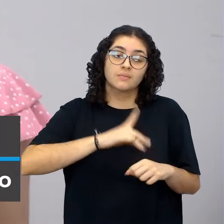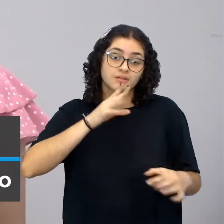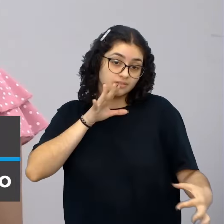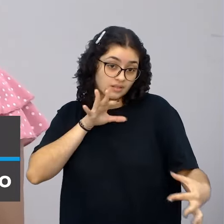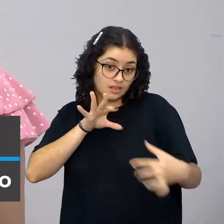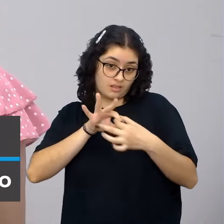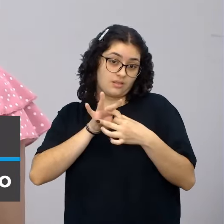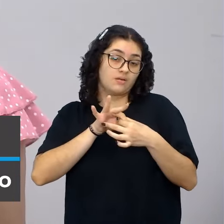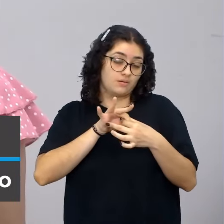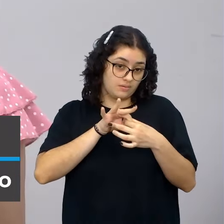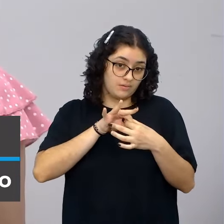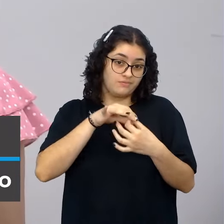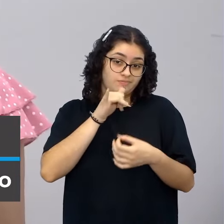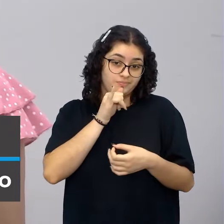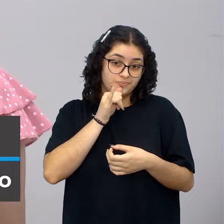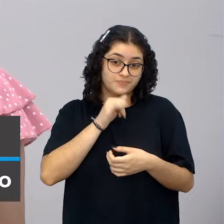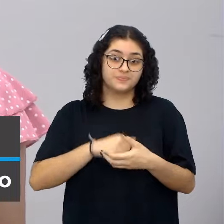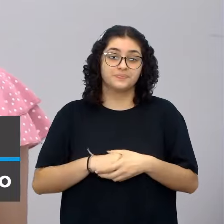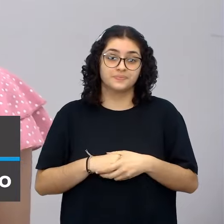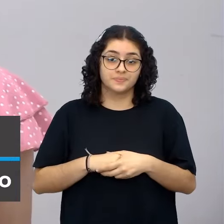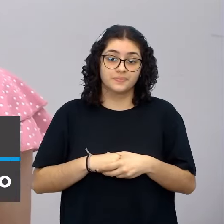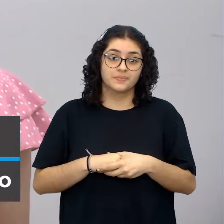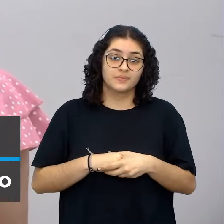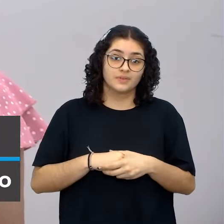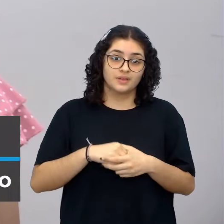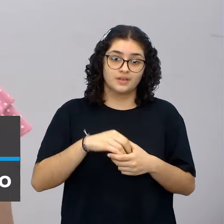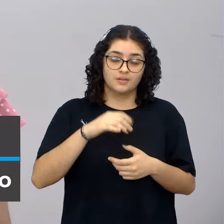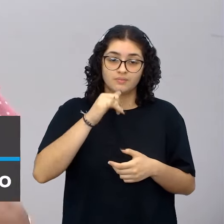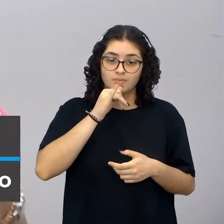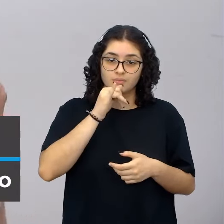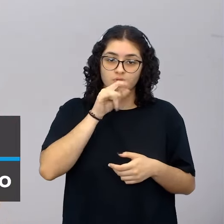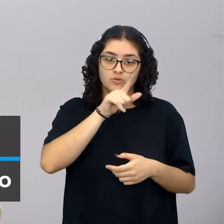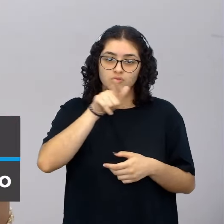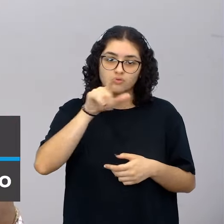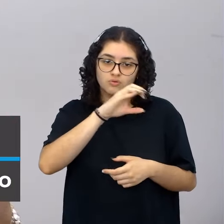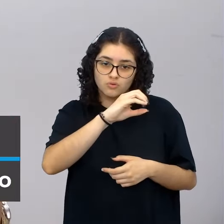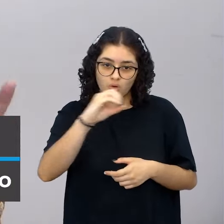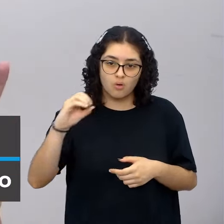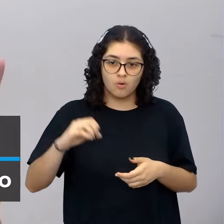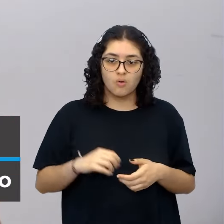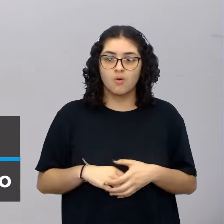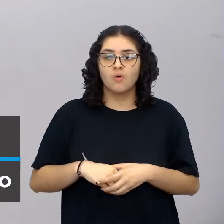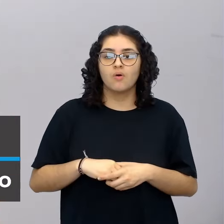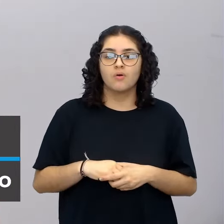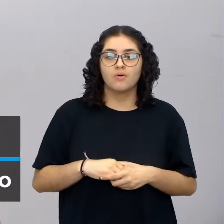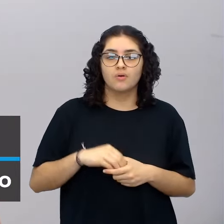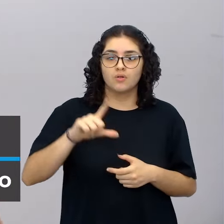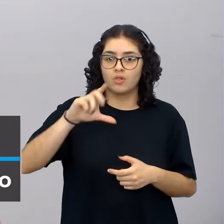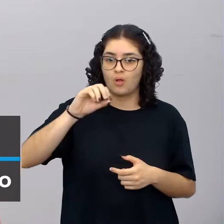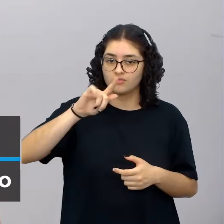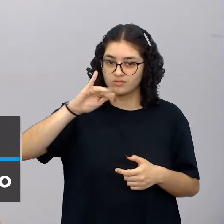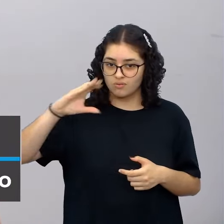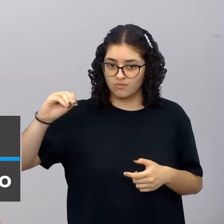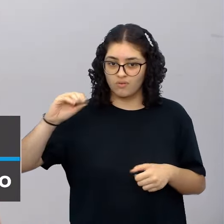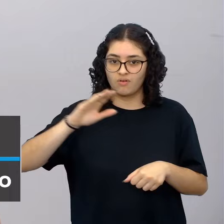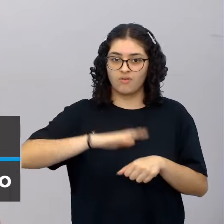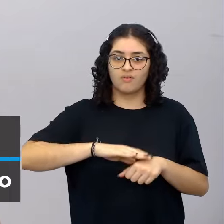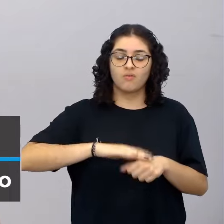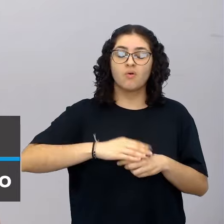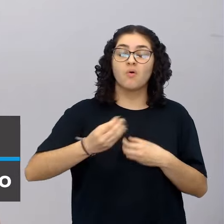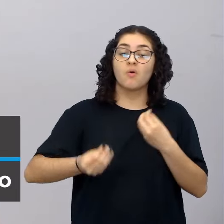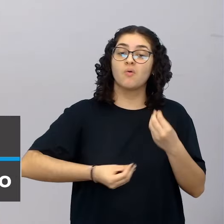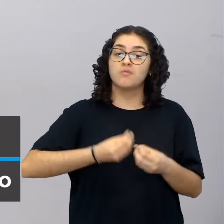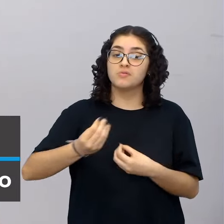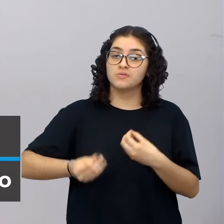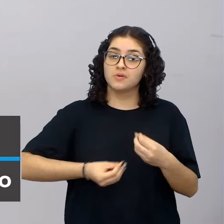vamos dizer assim, uma conexão, por exemplo, do jardim zoológico, né, que eles constroem com uma técnica só de encaixar,